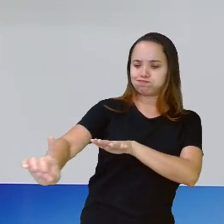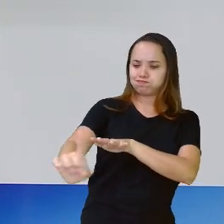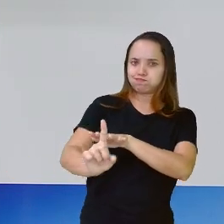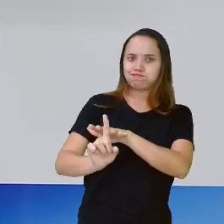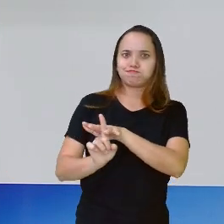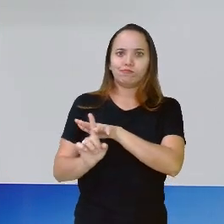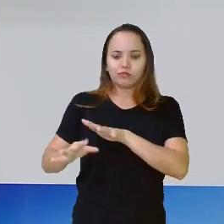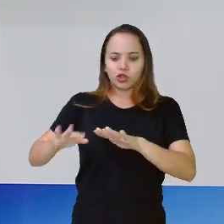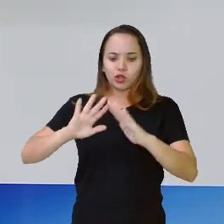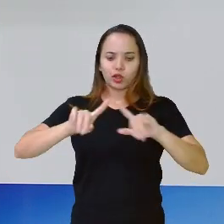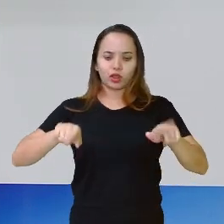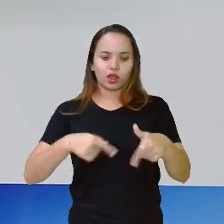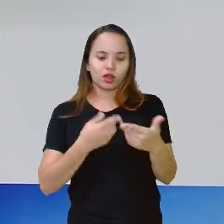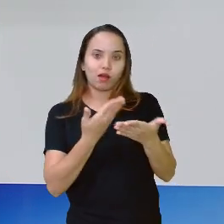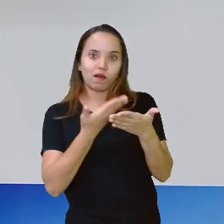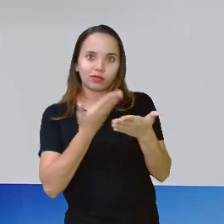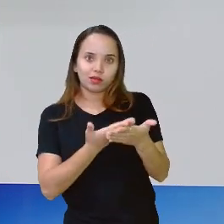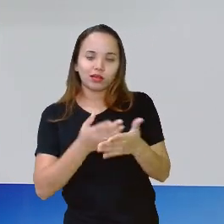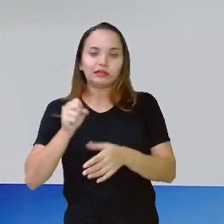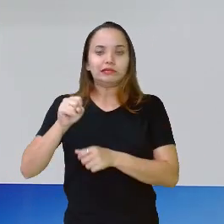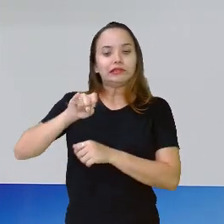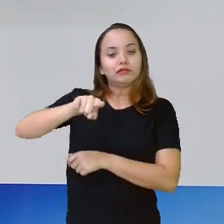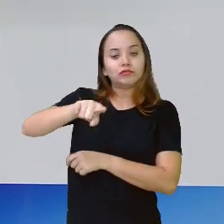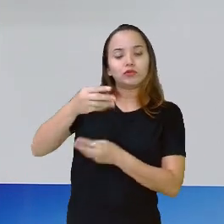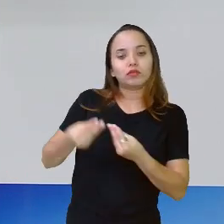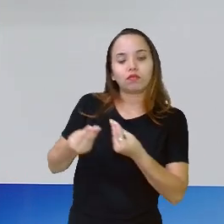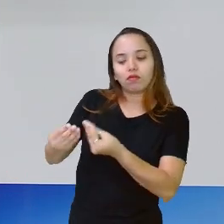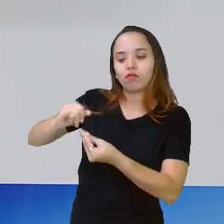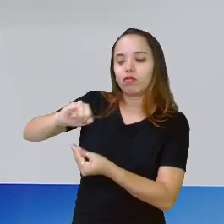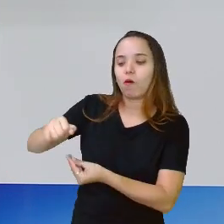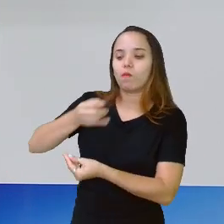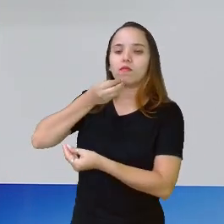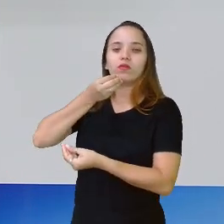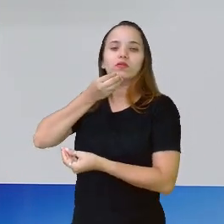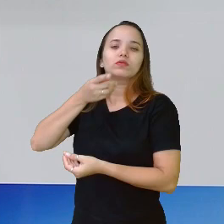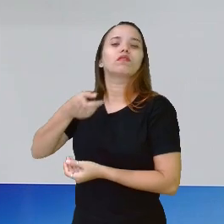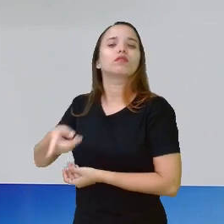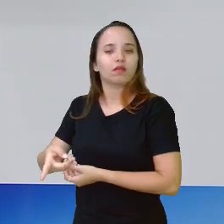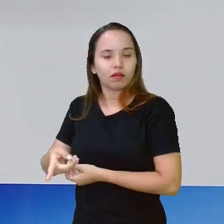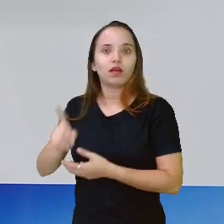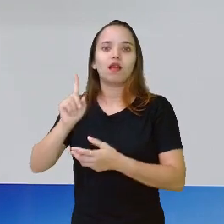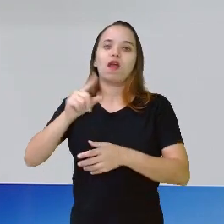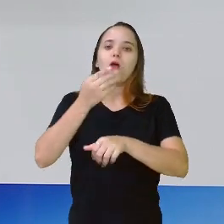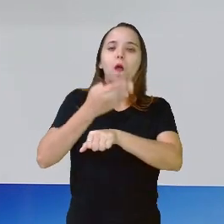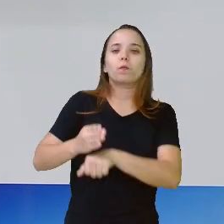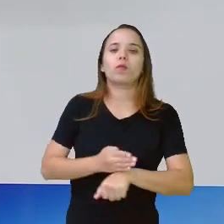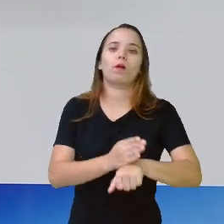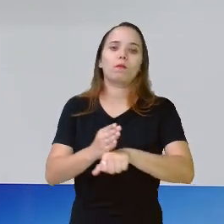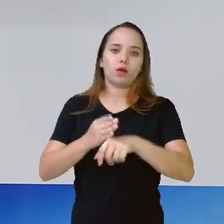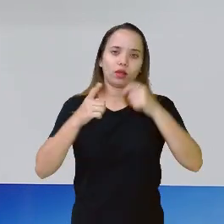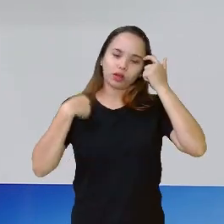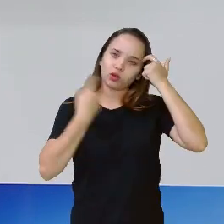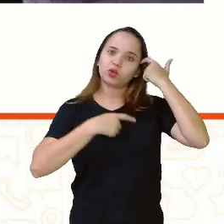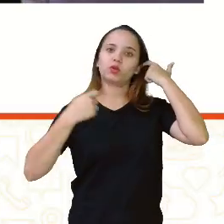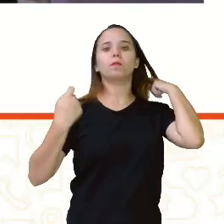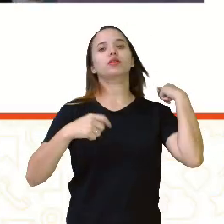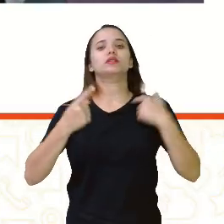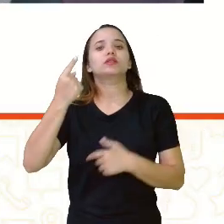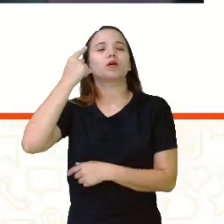se está proporcionando, se está oportunizando. Então, a prática que devemos considerar na sala de aula